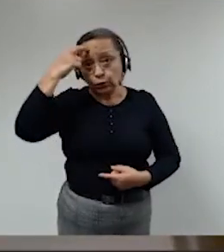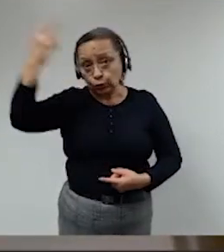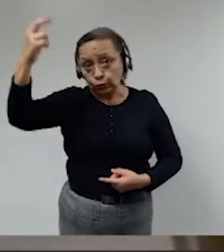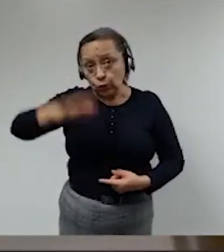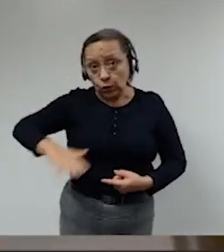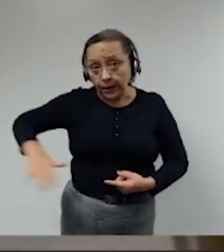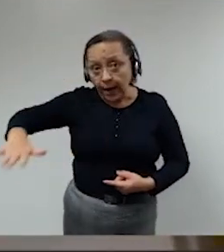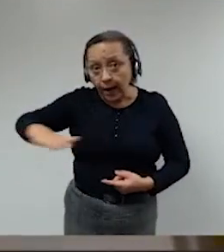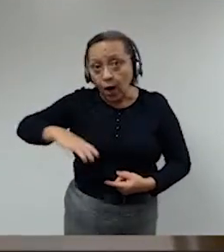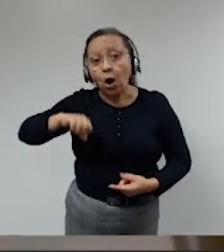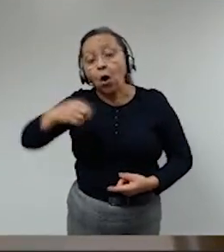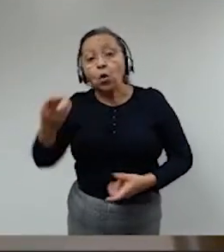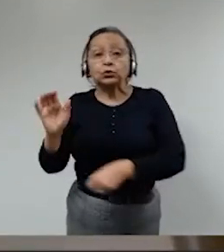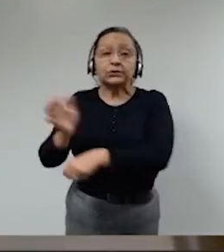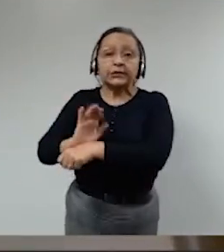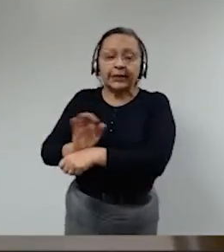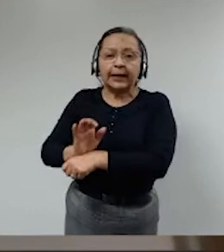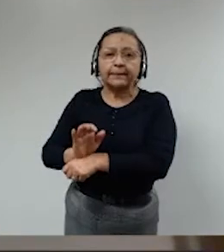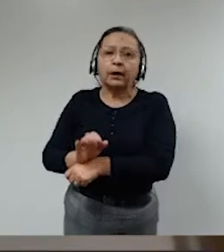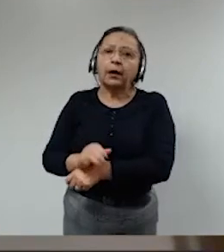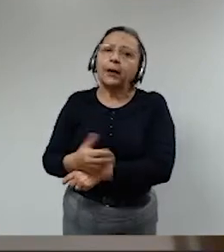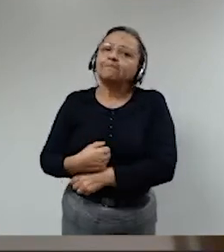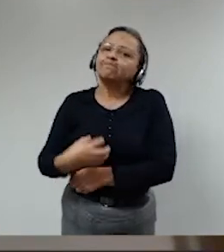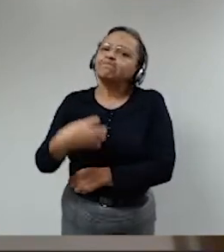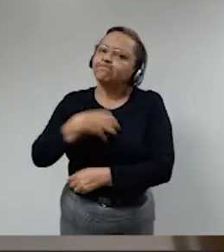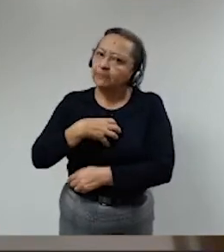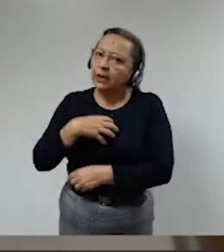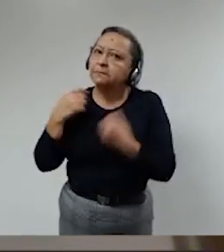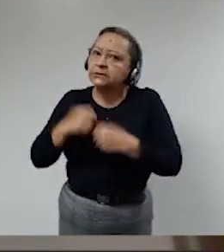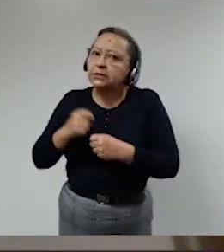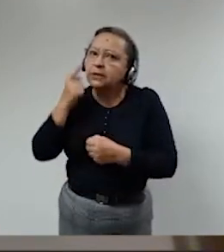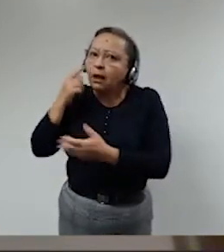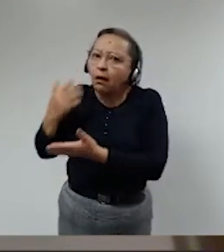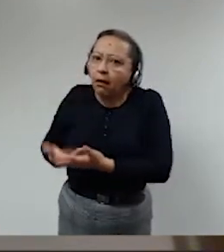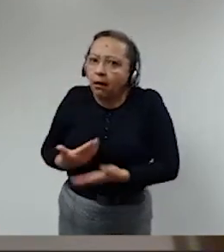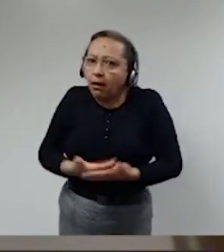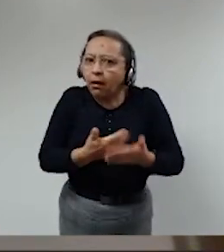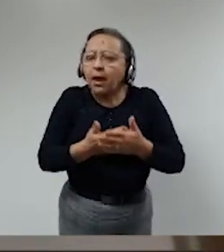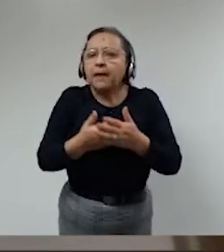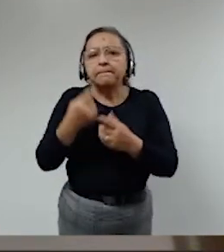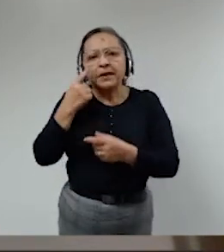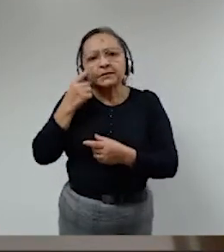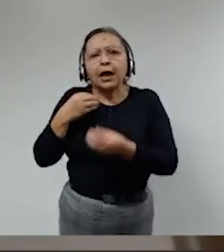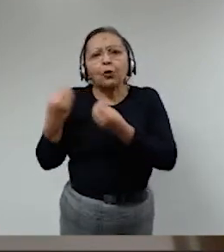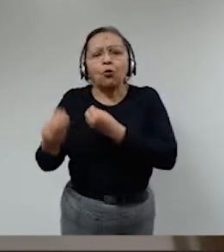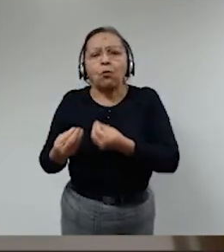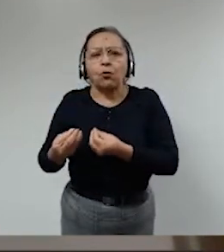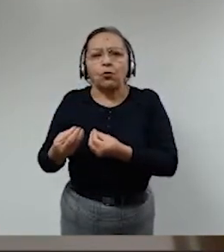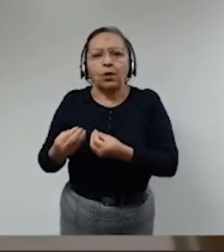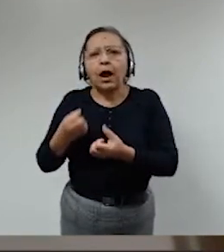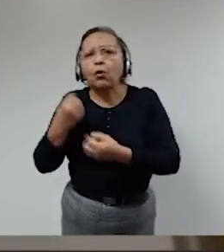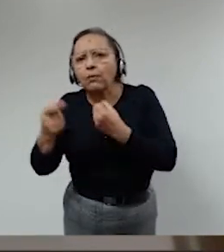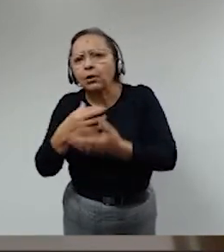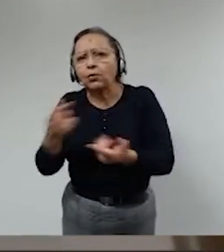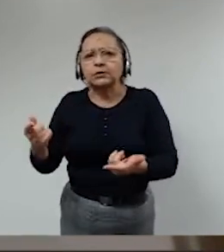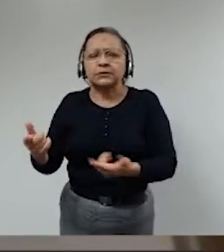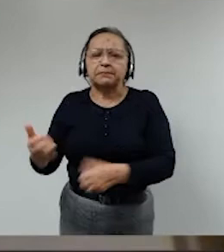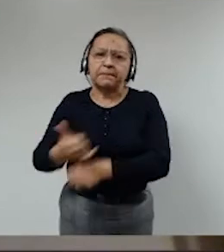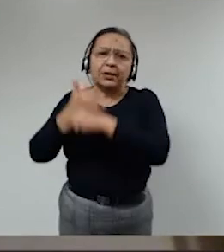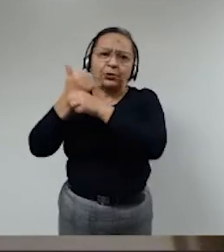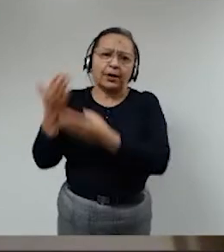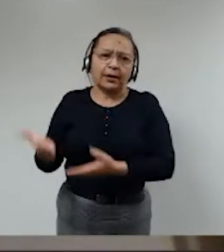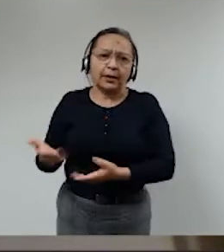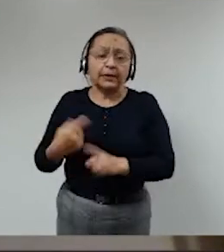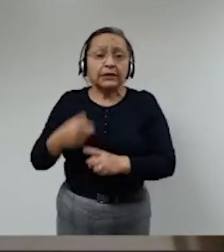audiovisual, ele é algo que talvez precise ser pensado. Né? Porque se ao mesmo tempo que a gente